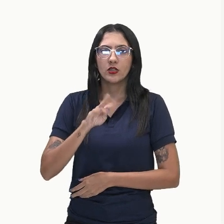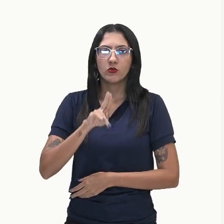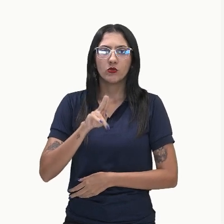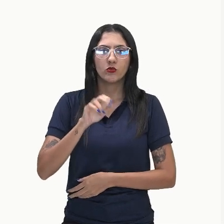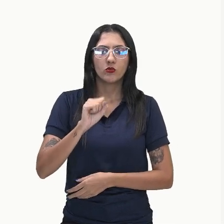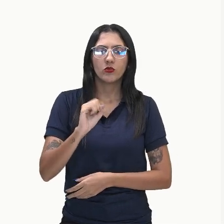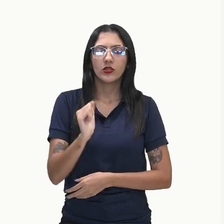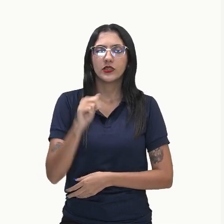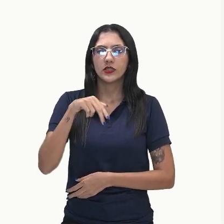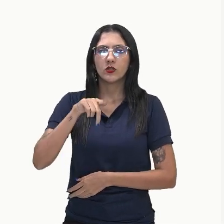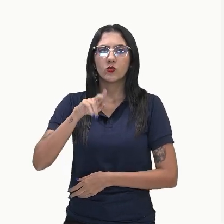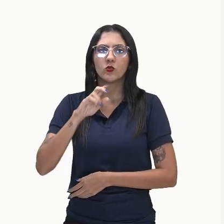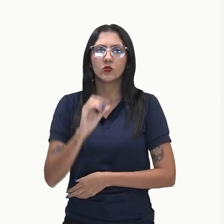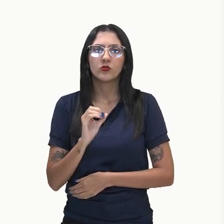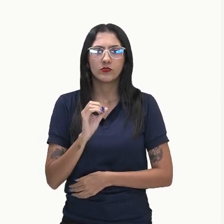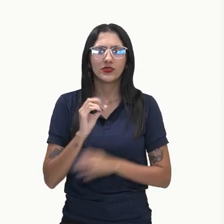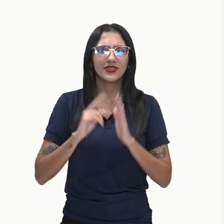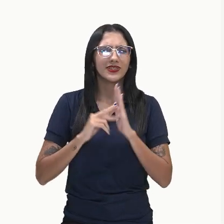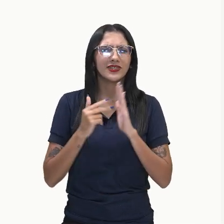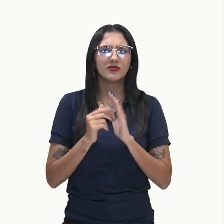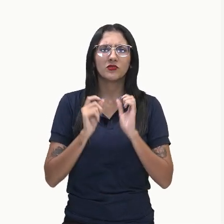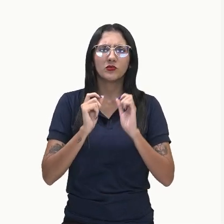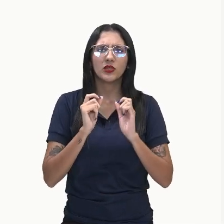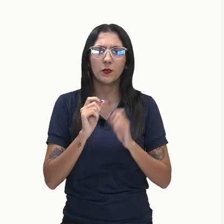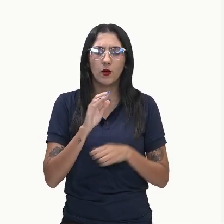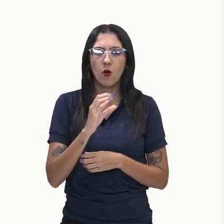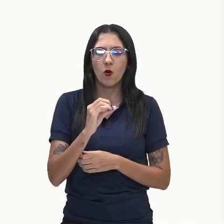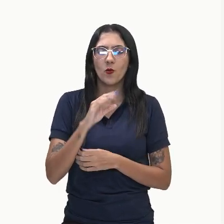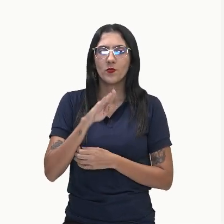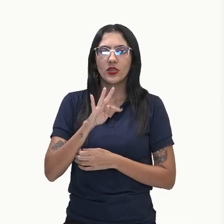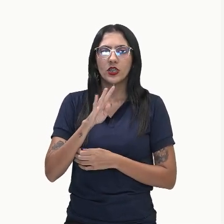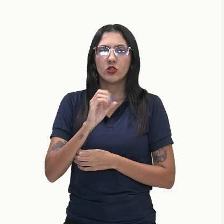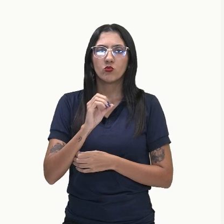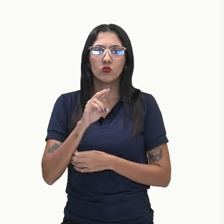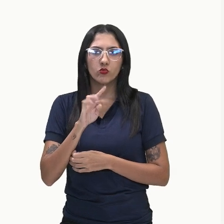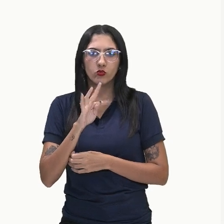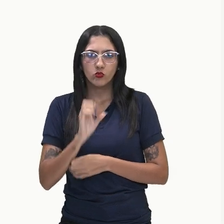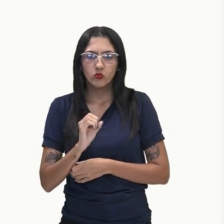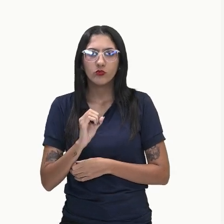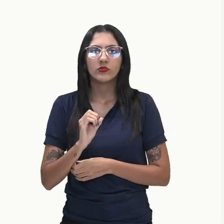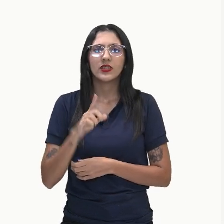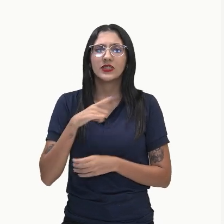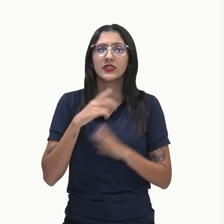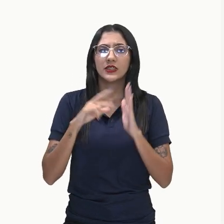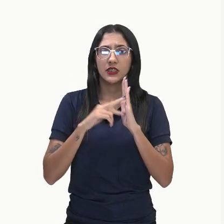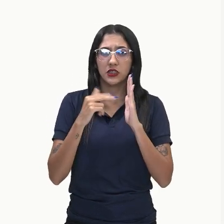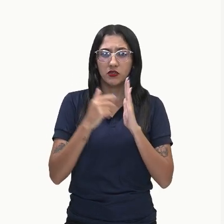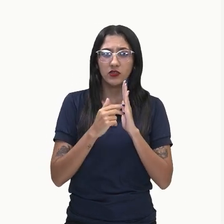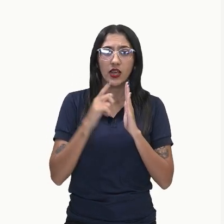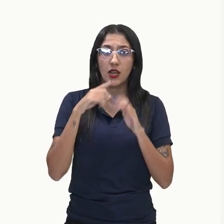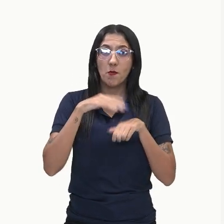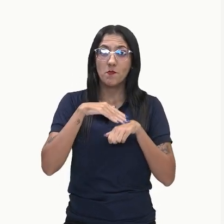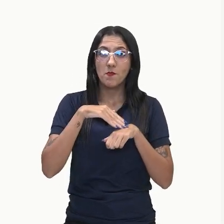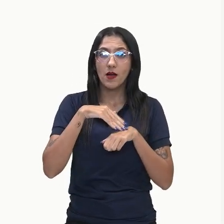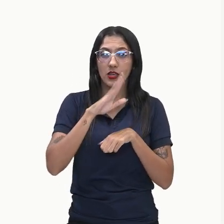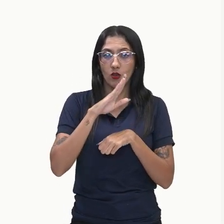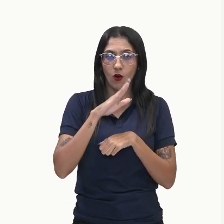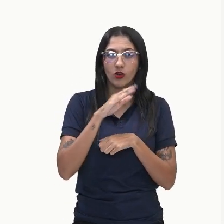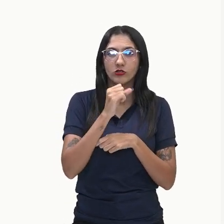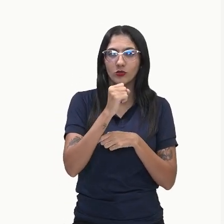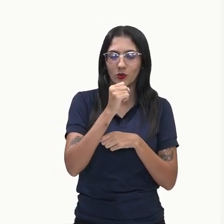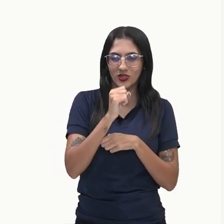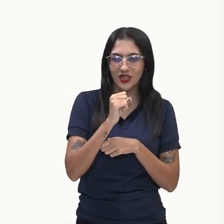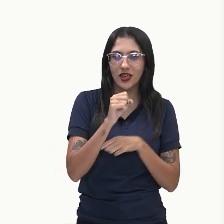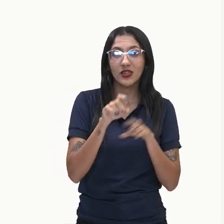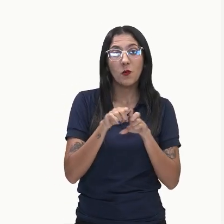Obtuso, medida maior que 90 graus e menor que 180 graus. Então,